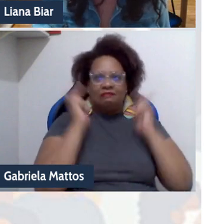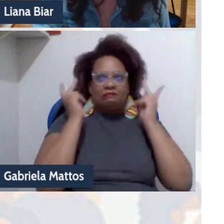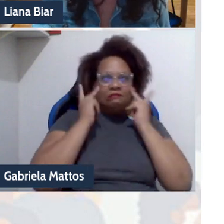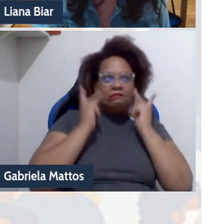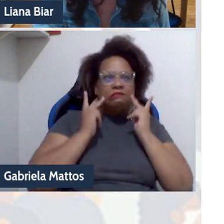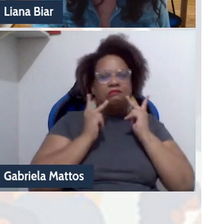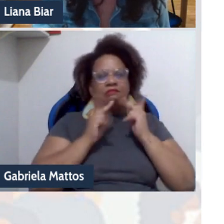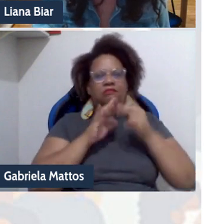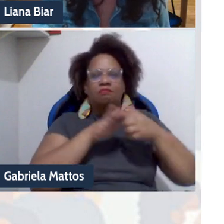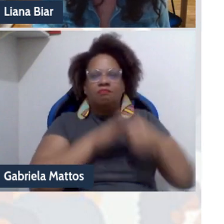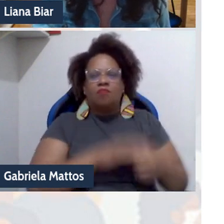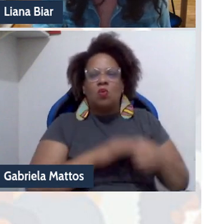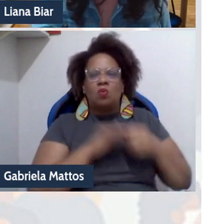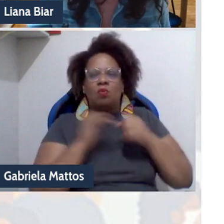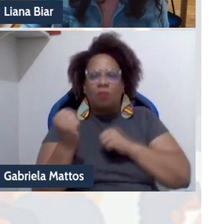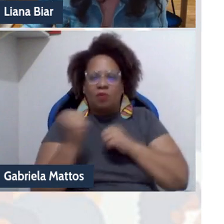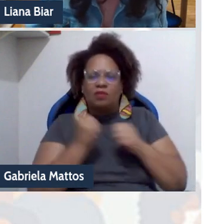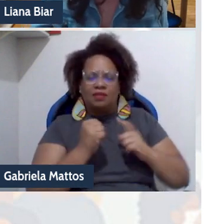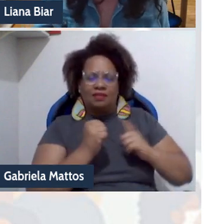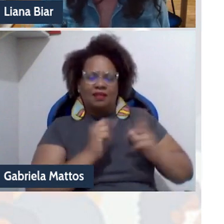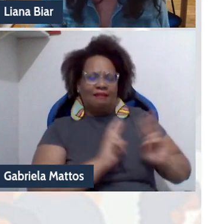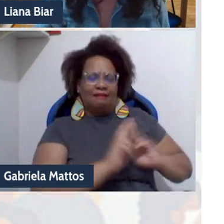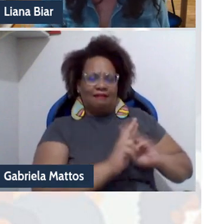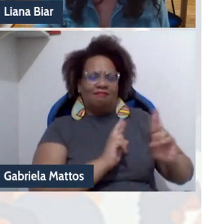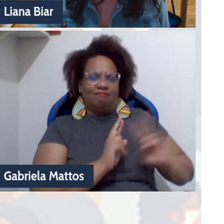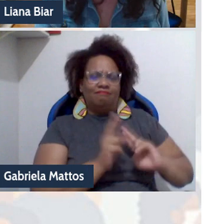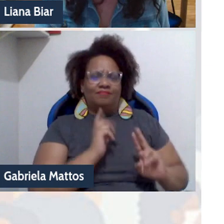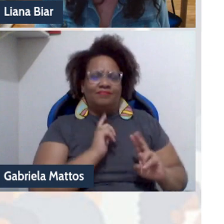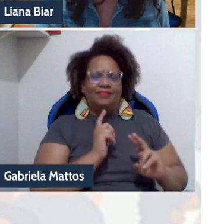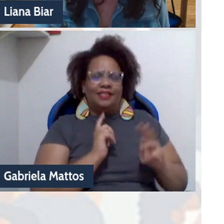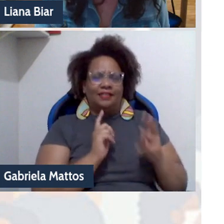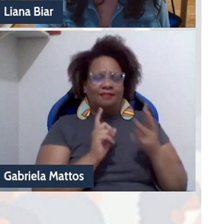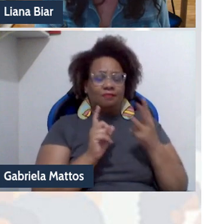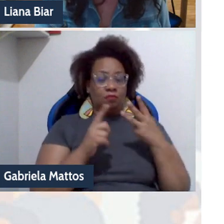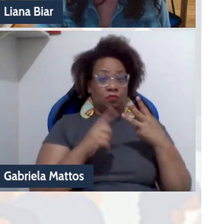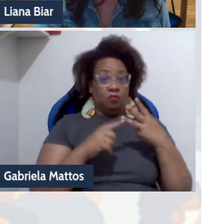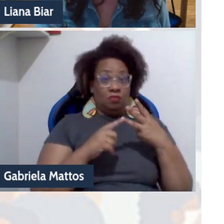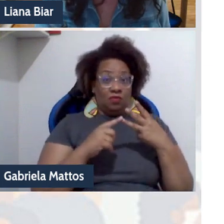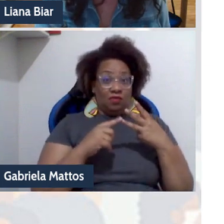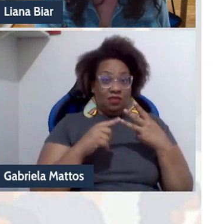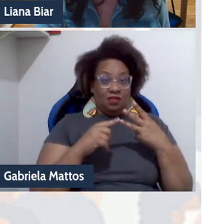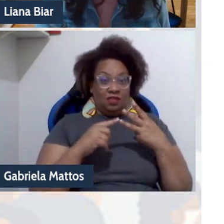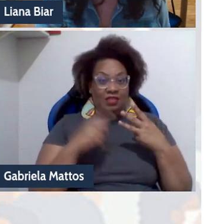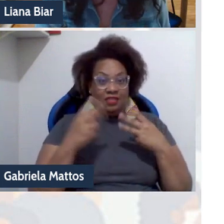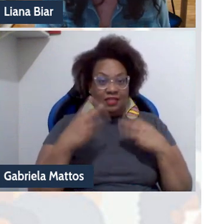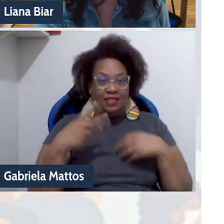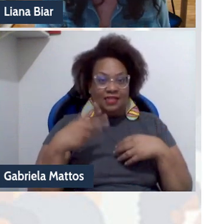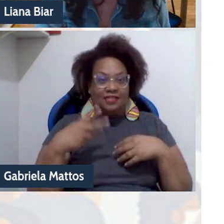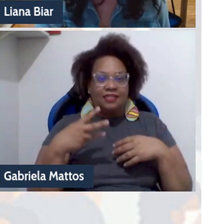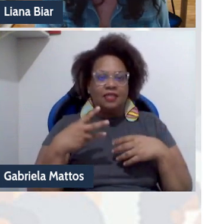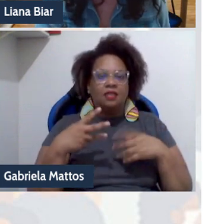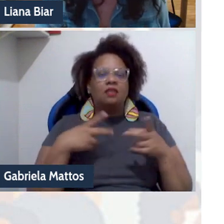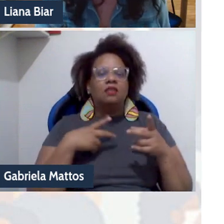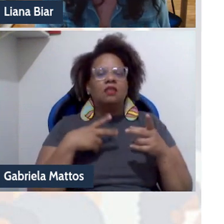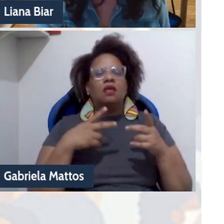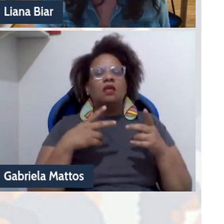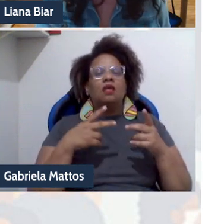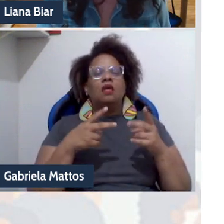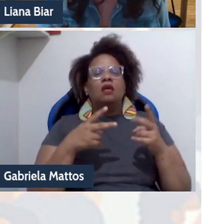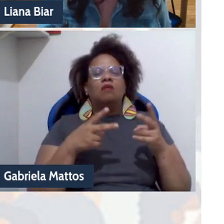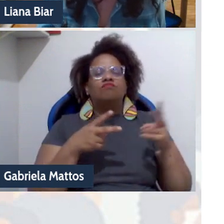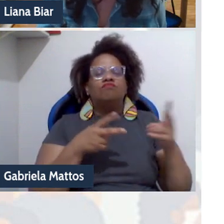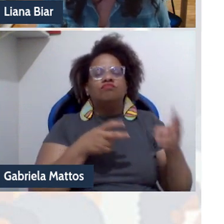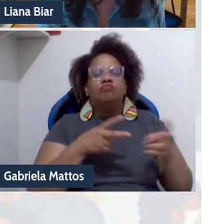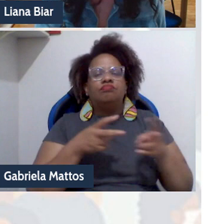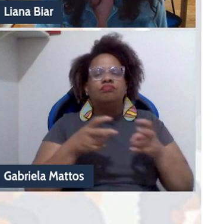e coisas desse tipo. E, por fim, na terceira lâmina, né, a gente explora mais sistematicamente as relações